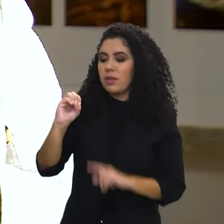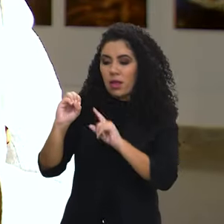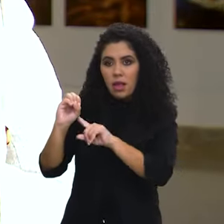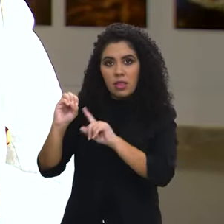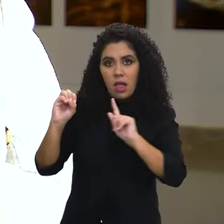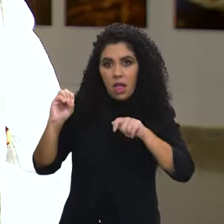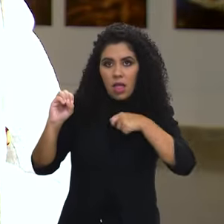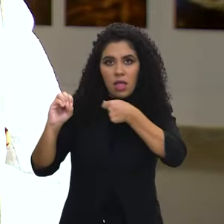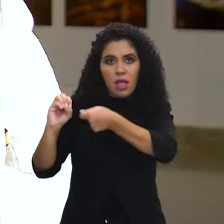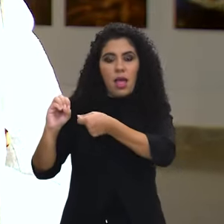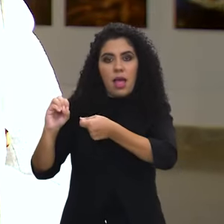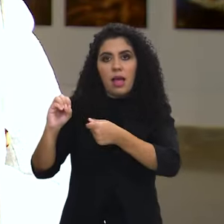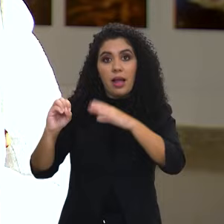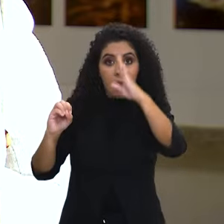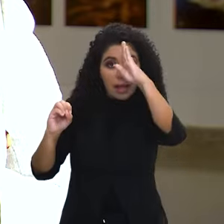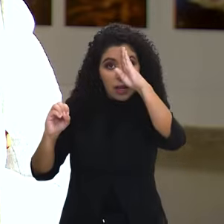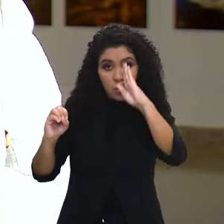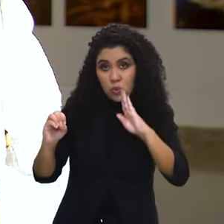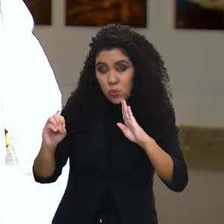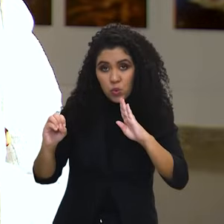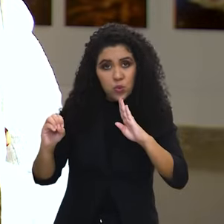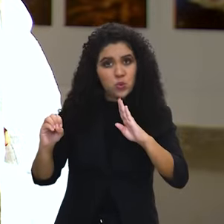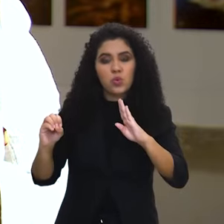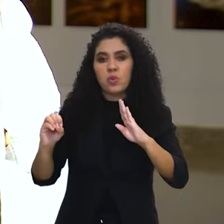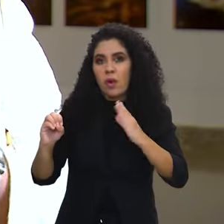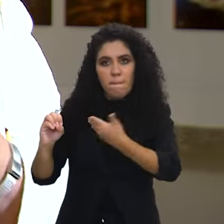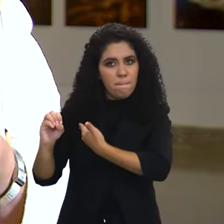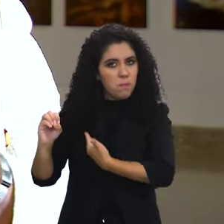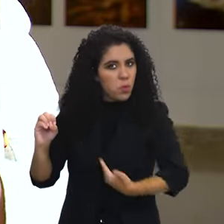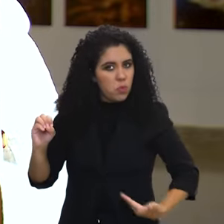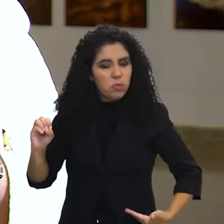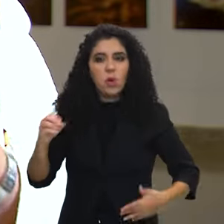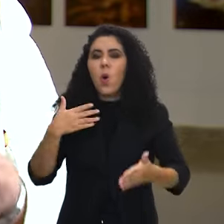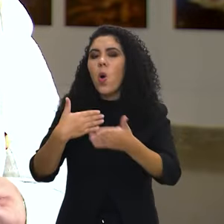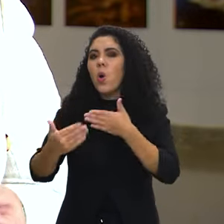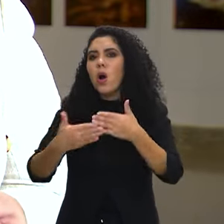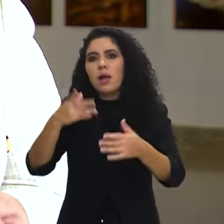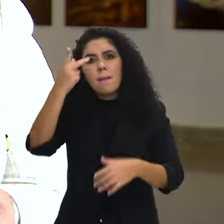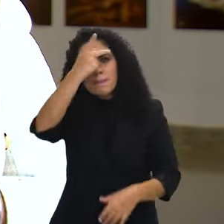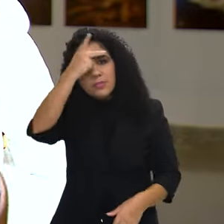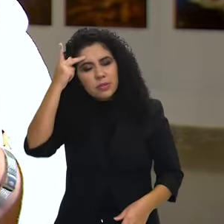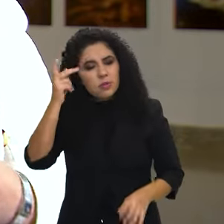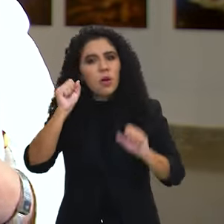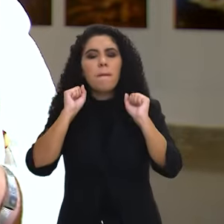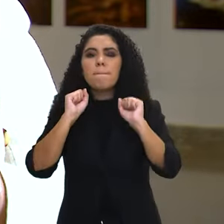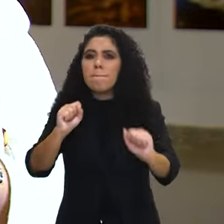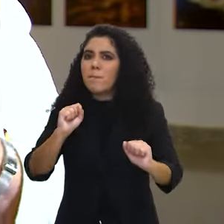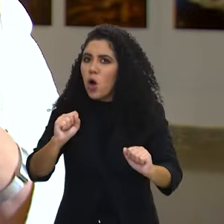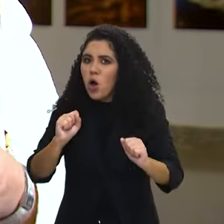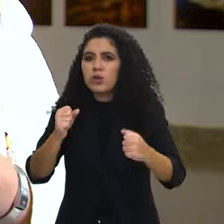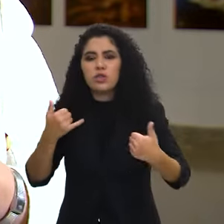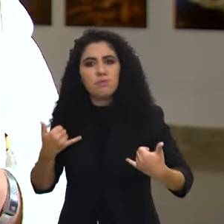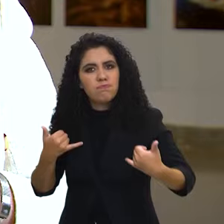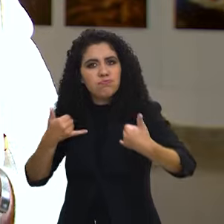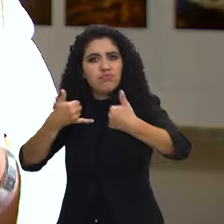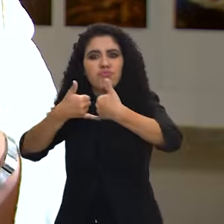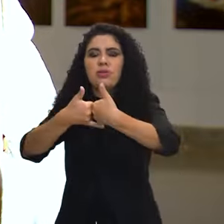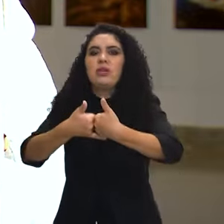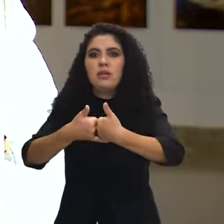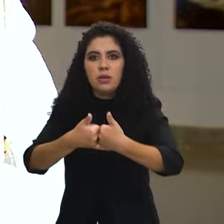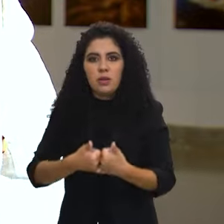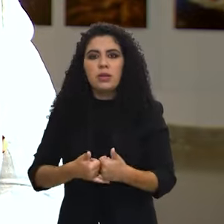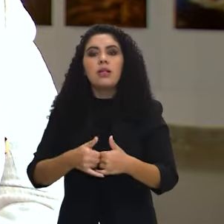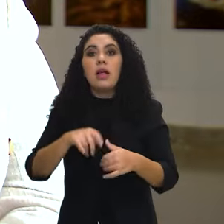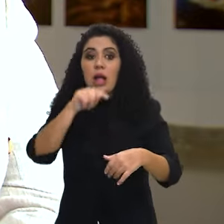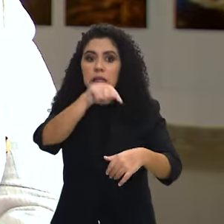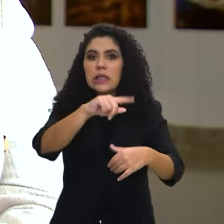é um telefone público gratuito qualquer pessoa pode ligar de qualquer lugar do país né vai ter o atendimento ele é